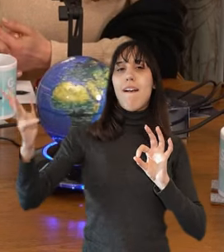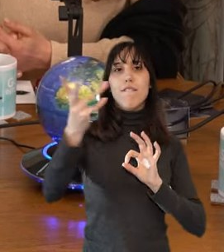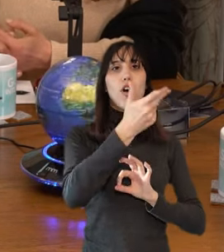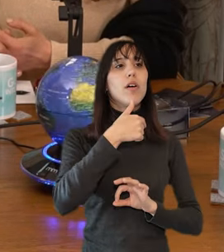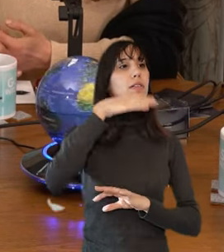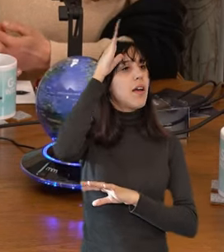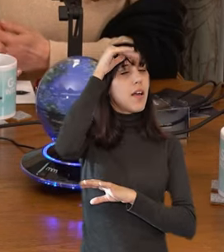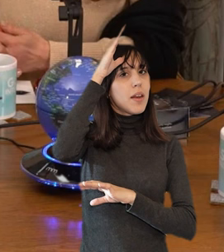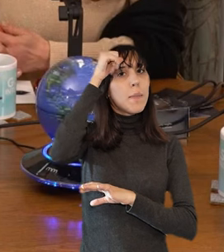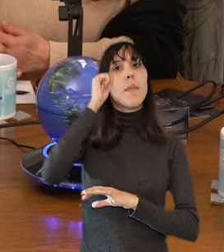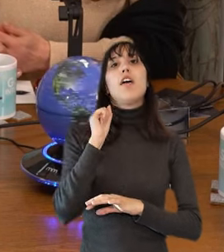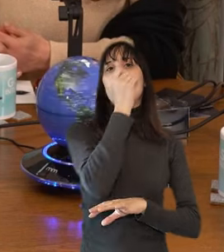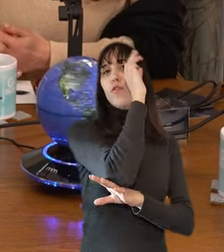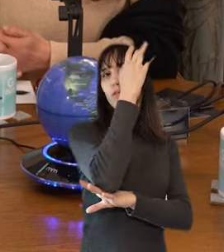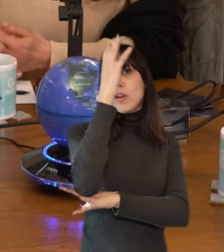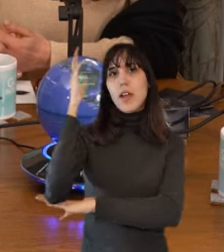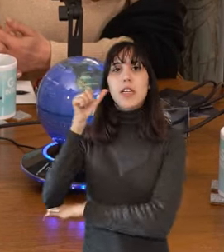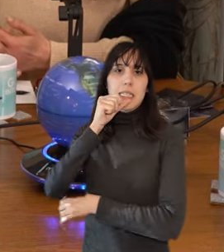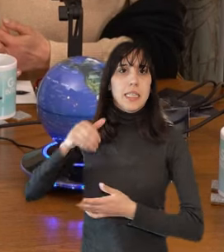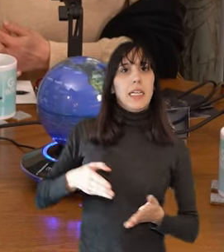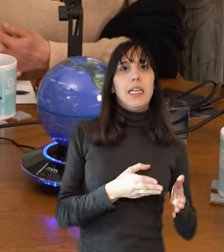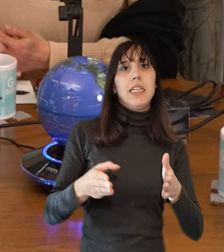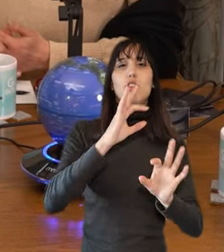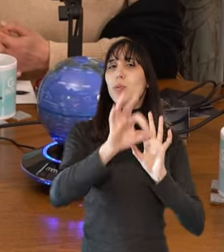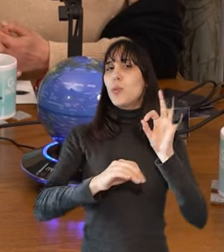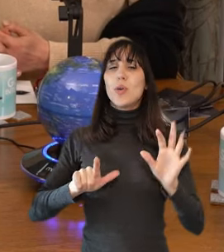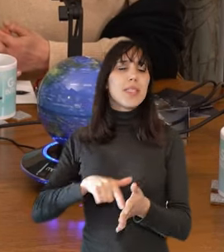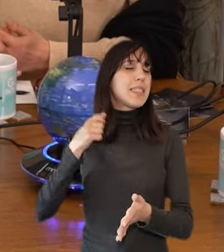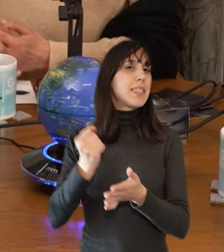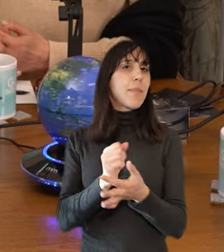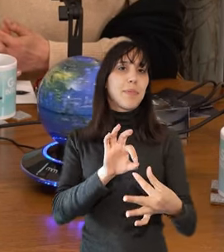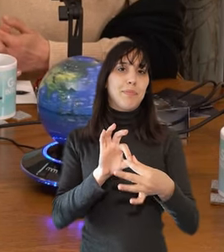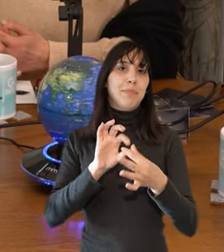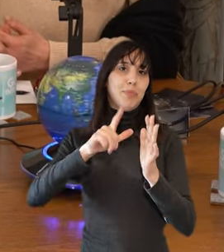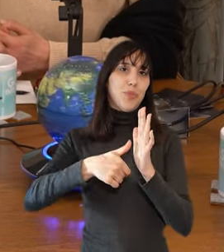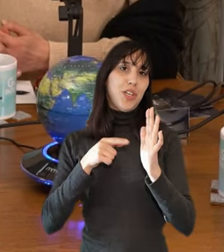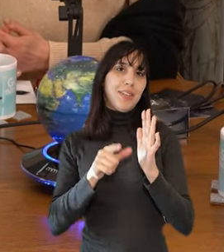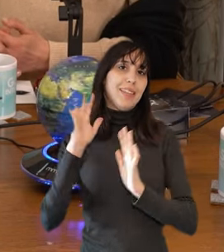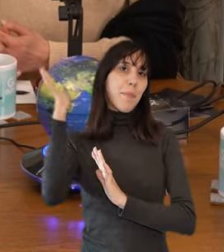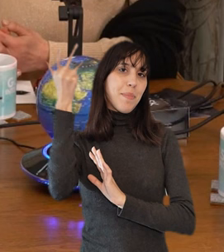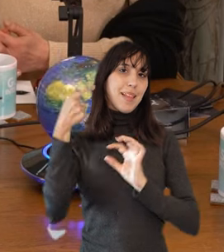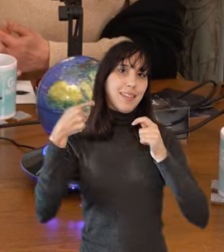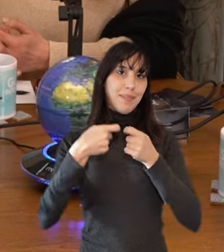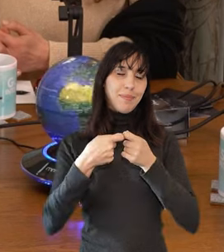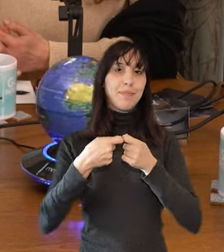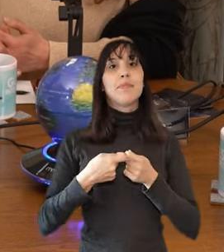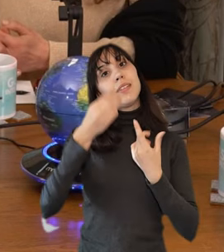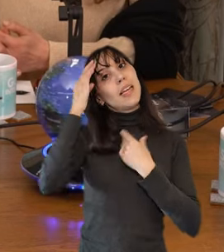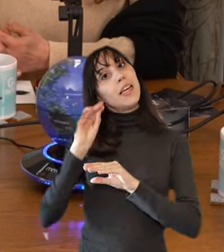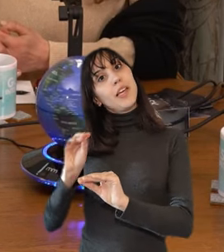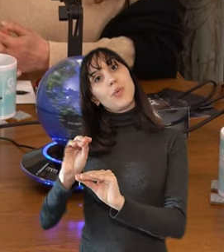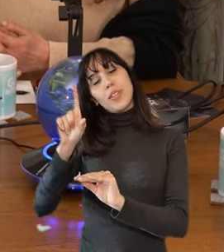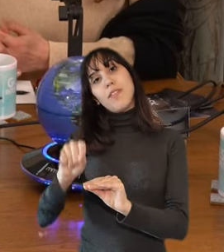os nossos animais com as nossas florestas os nossos Rios portanto sempre estive envolvida nesses projetos ambientais e educativos pronto